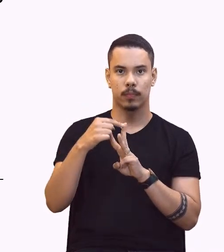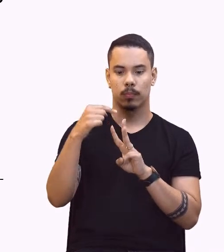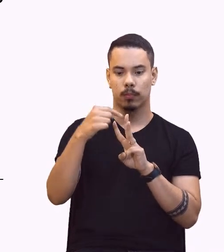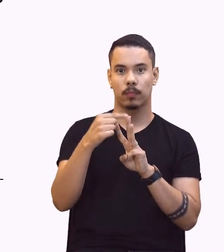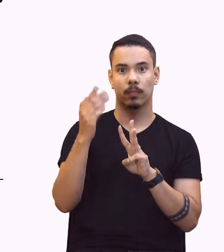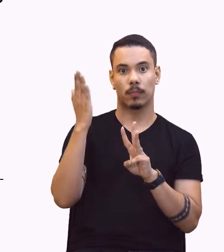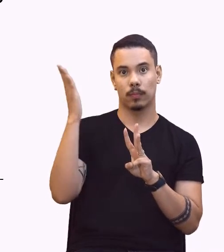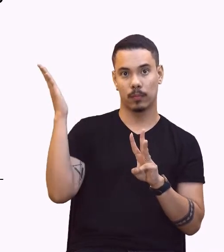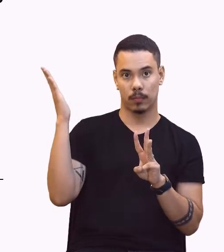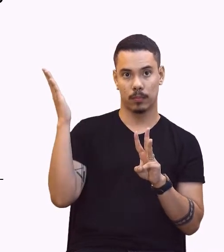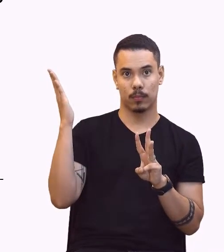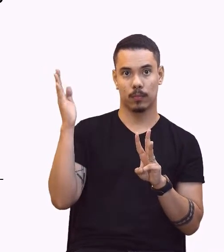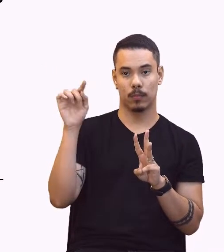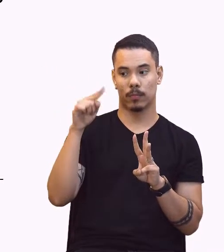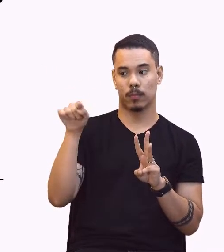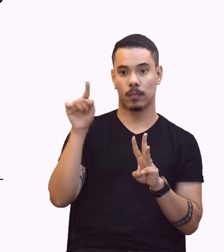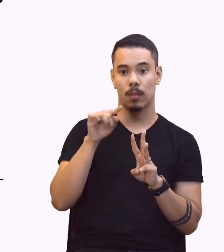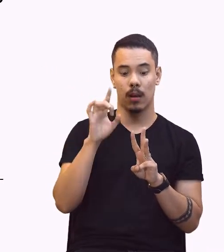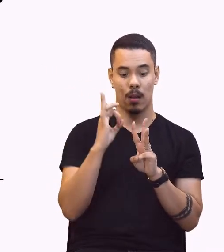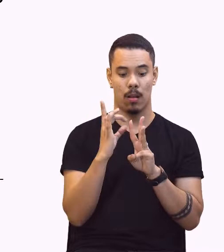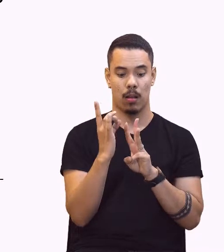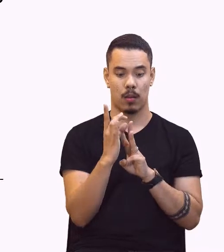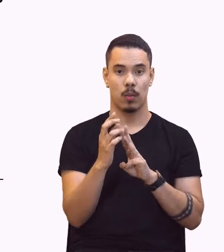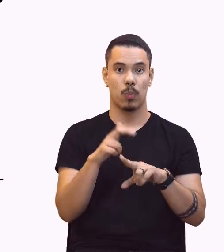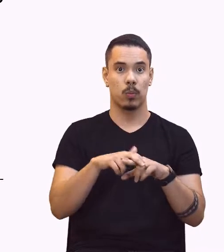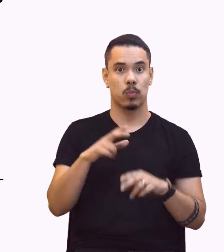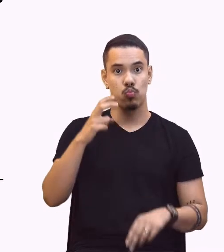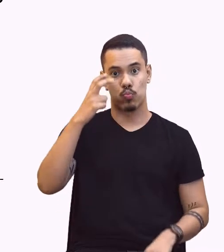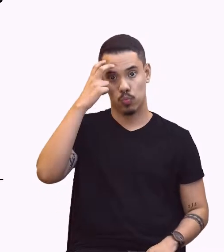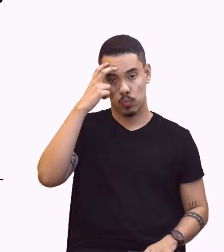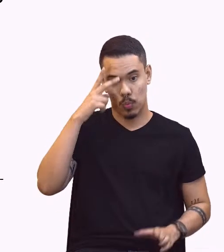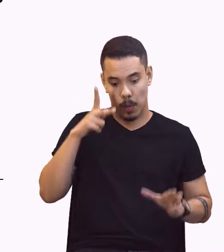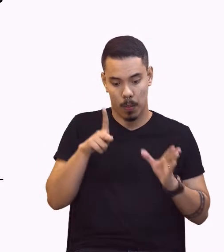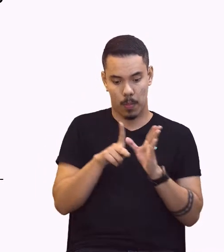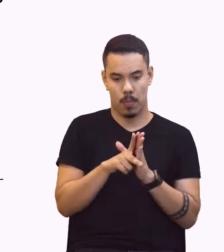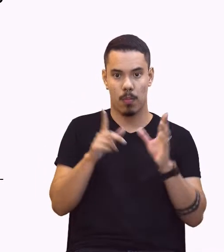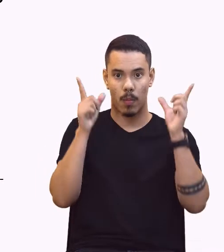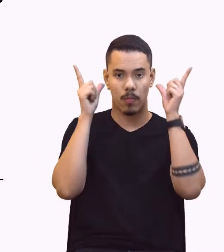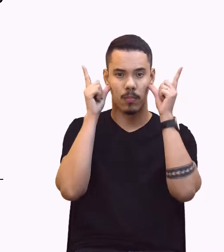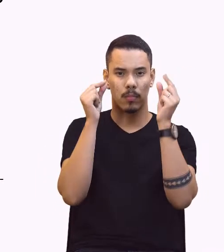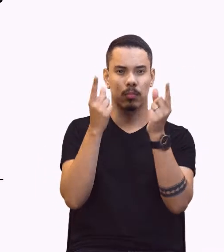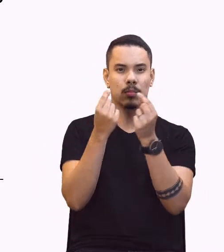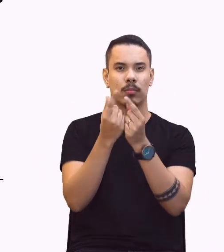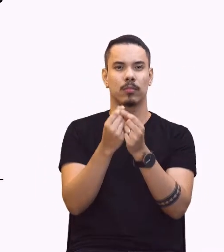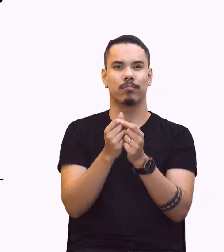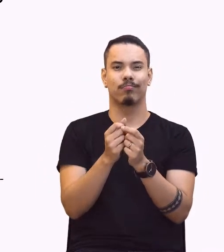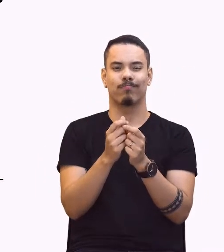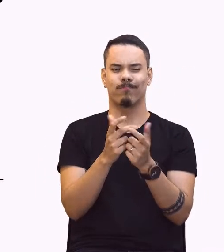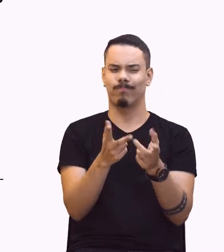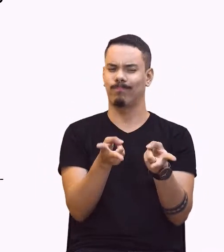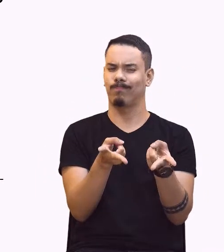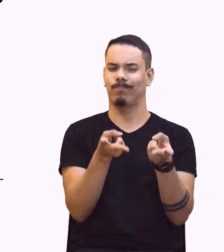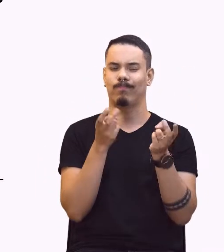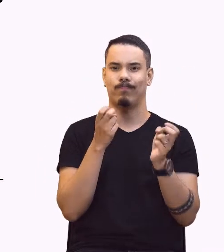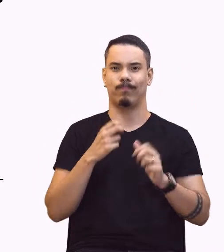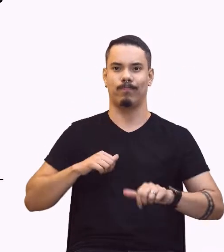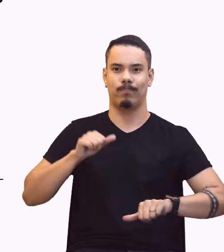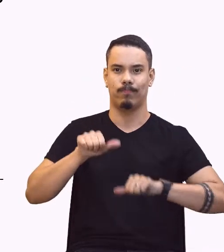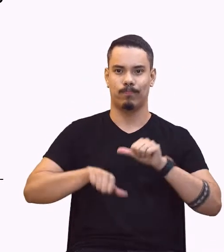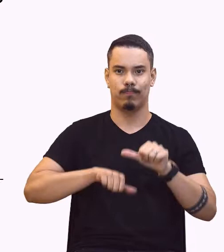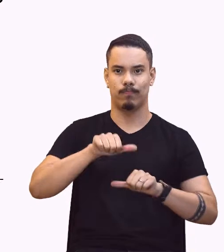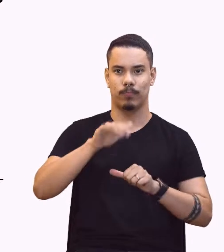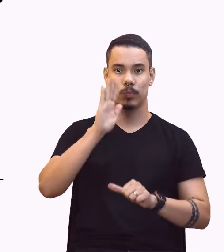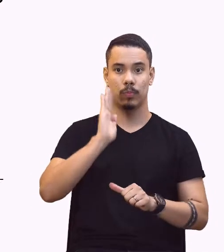Egito. Então, mesmo a cultura grega percebendo todas essas mudanças que estão